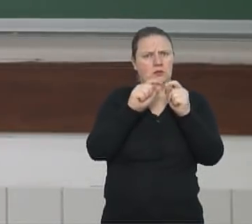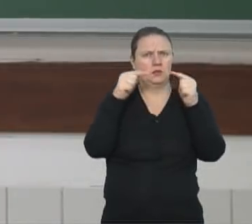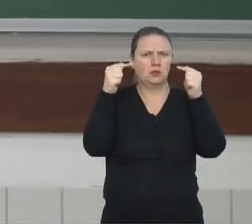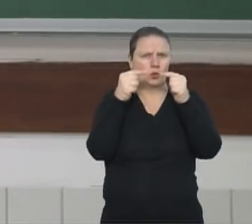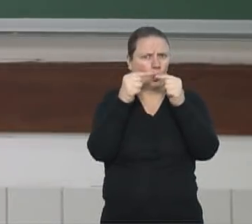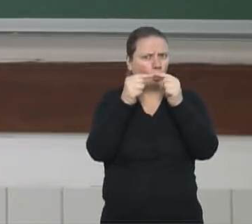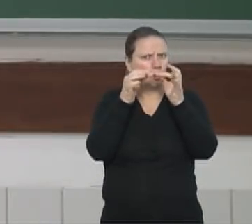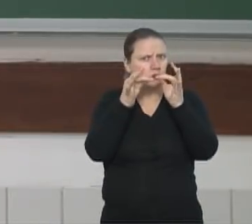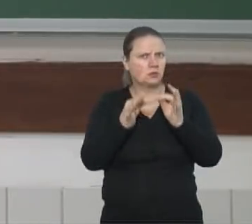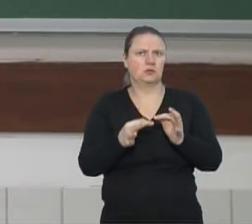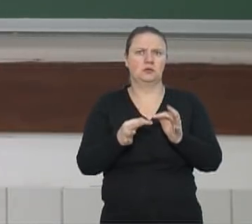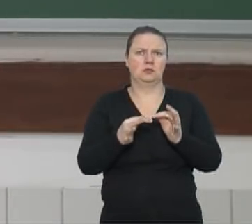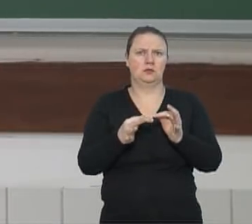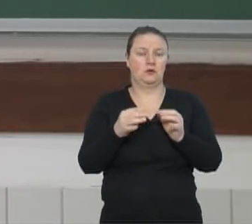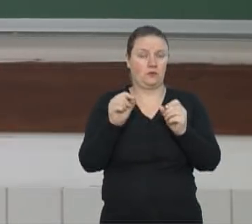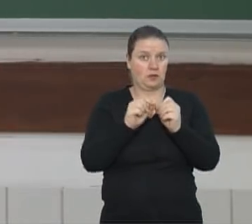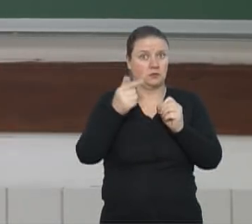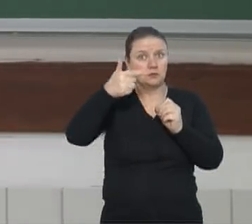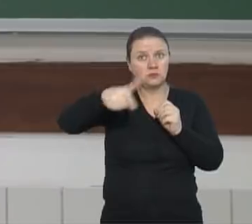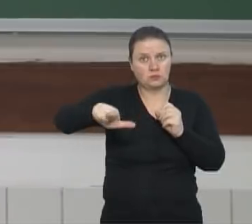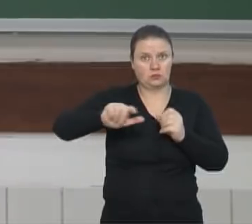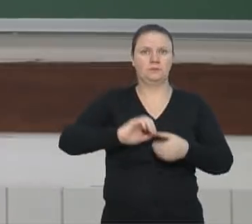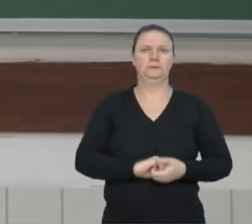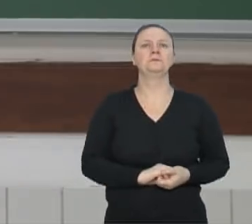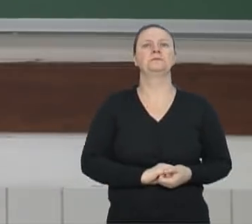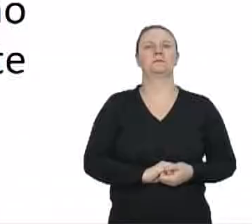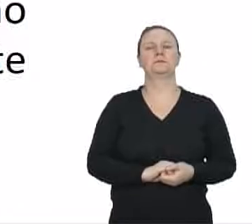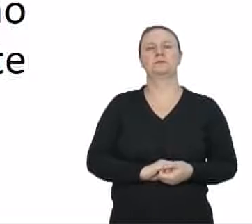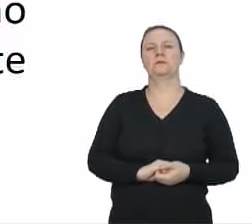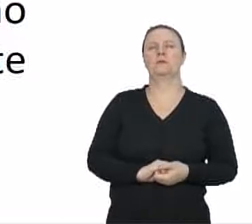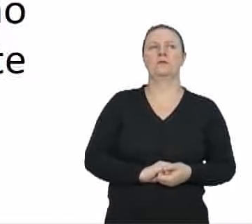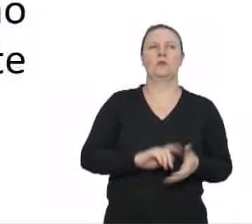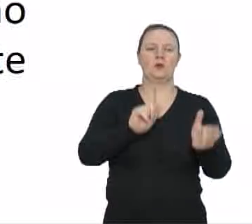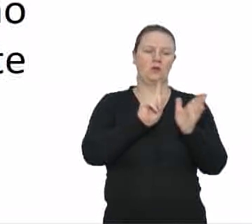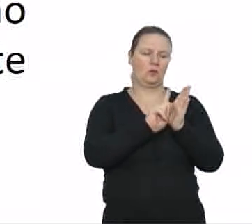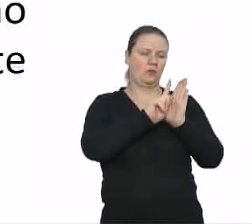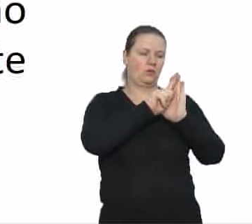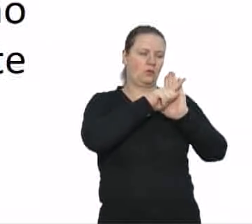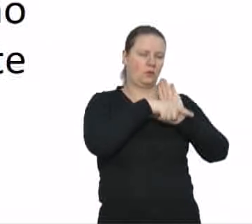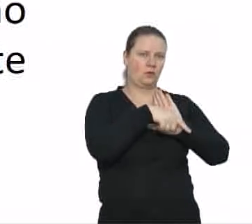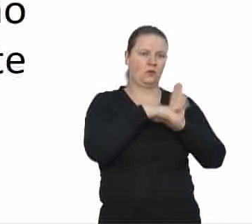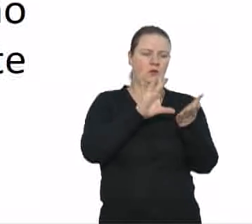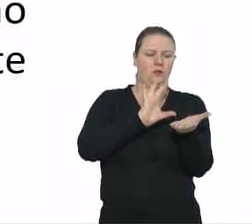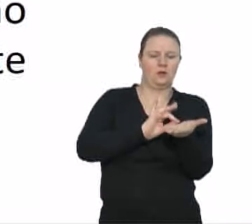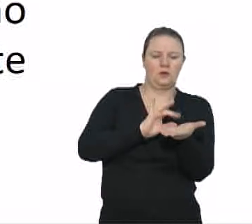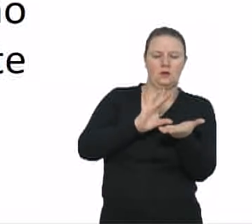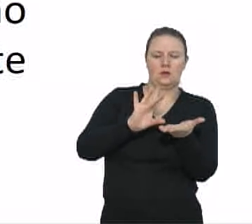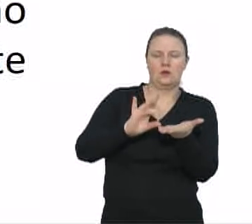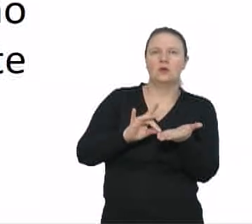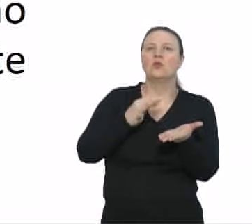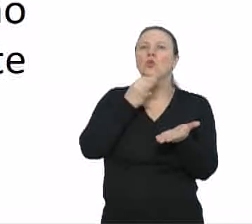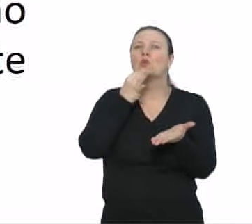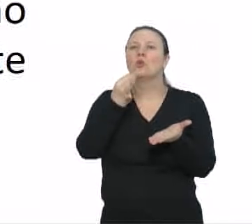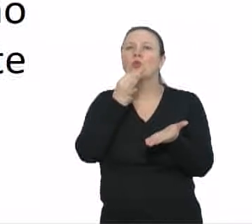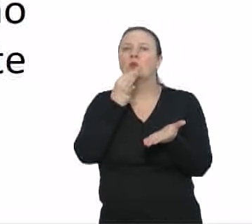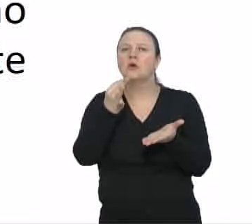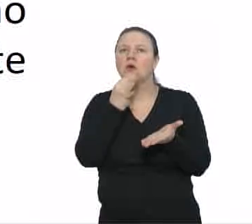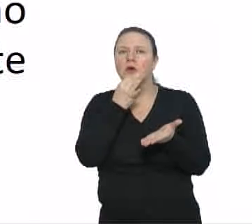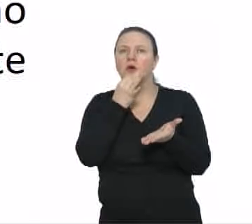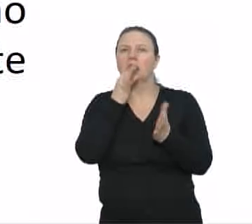texto propriamente dito e dá problema. Então lá, o gênero artigo de opinião é um